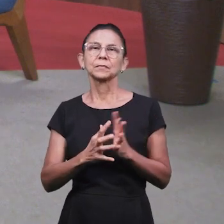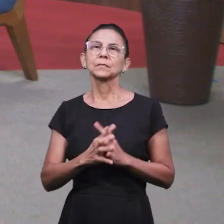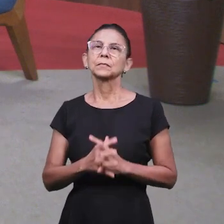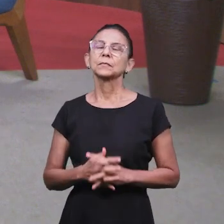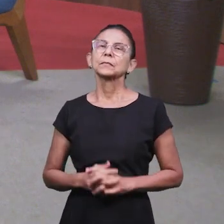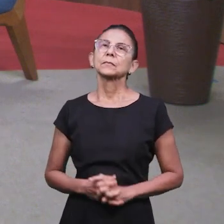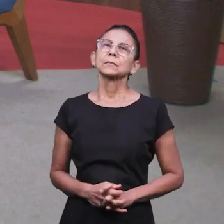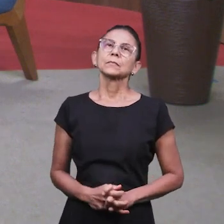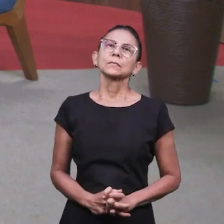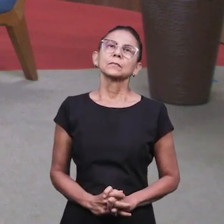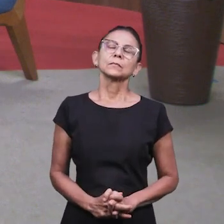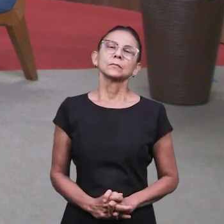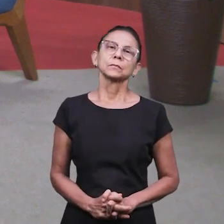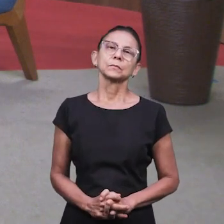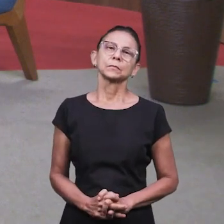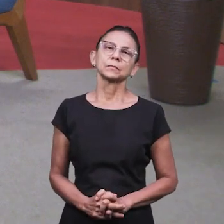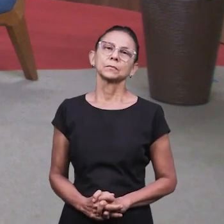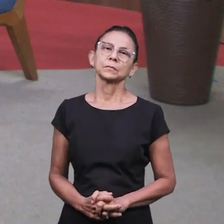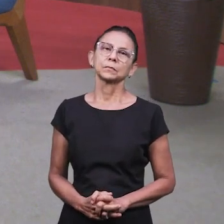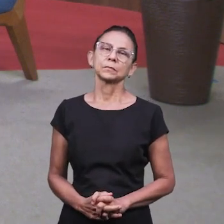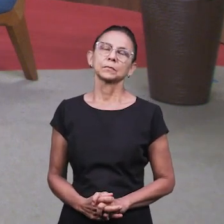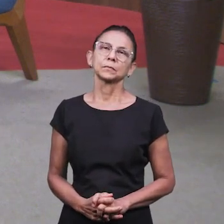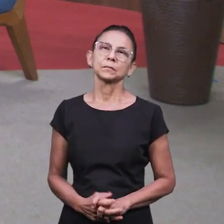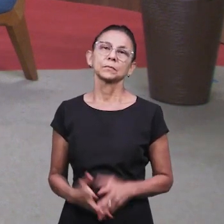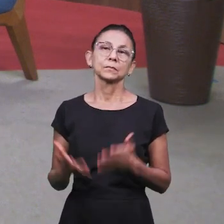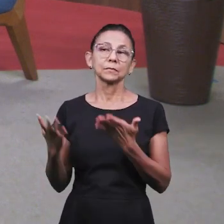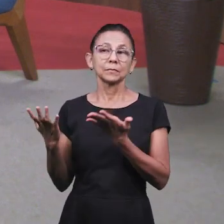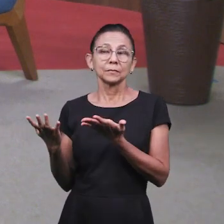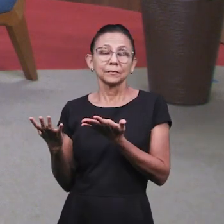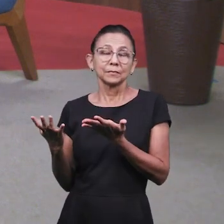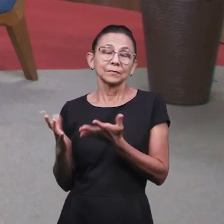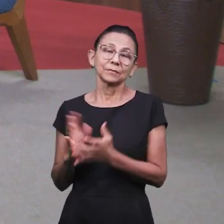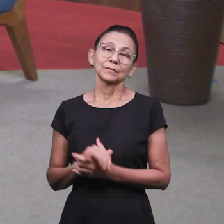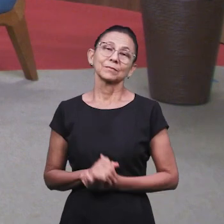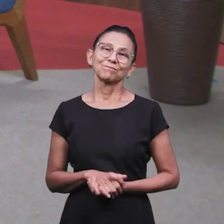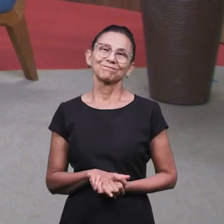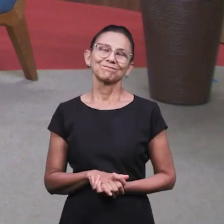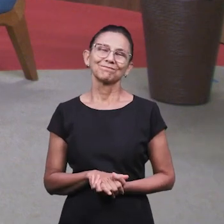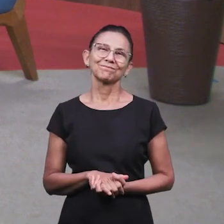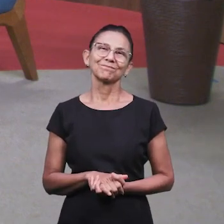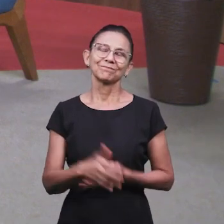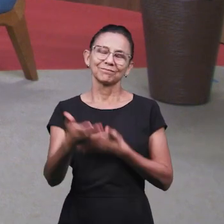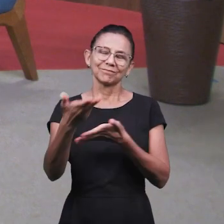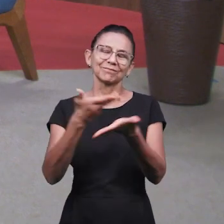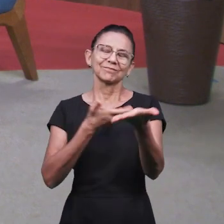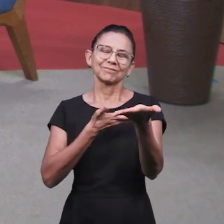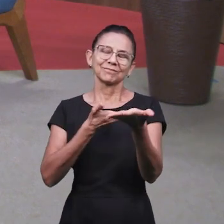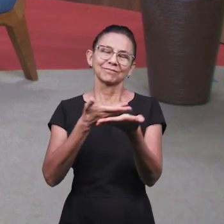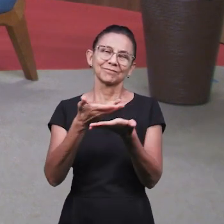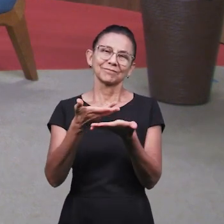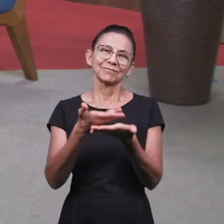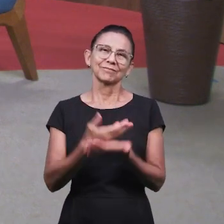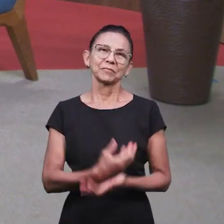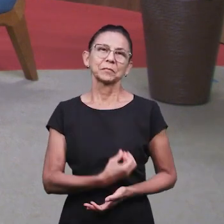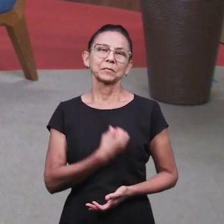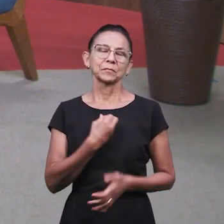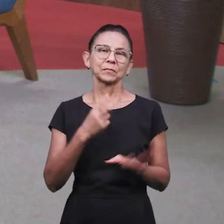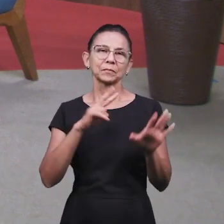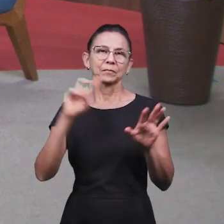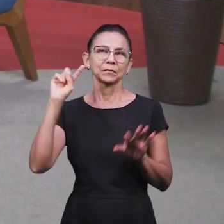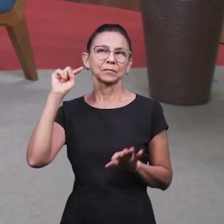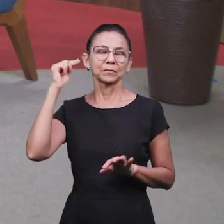Cantares, desse trecho dentro do livro de Cantares de Salomão, para os irmãos participarem. Então tá aí, você pode interagir